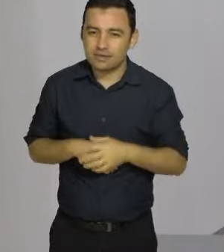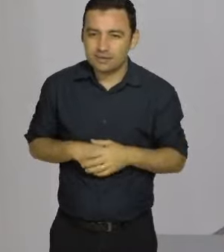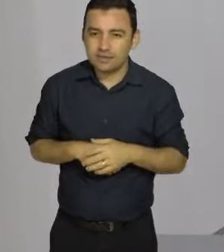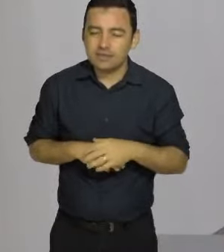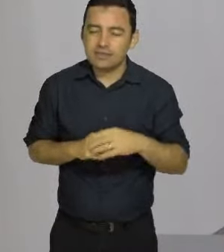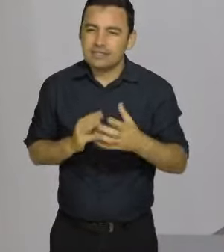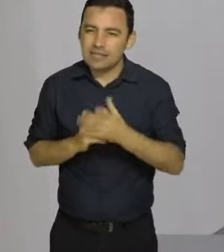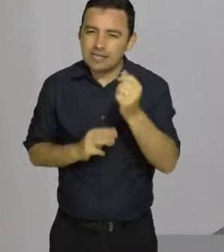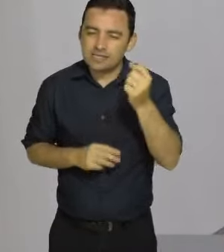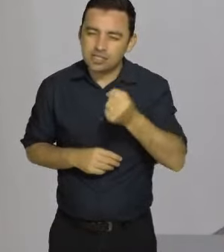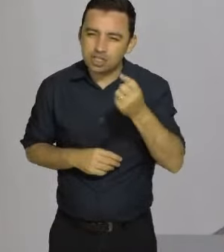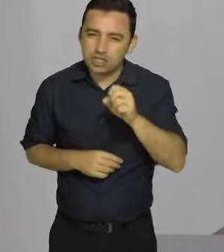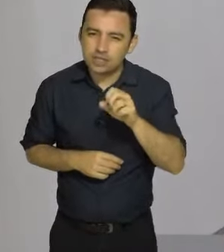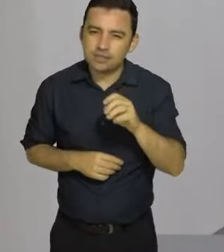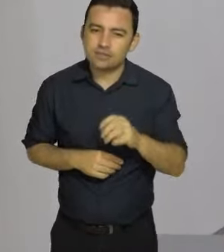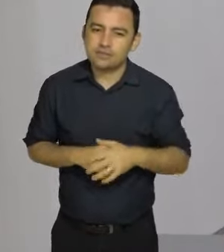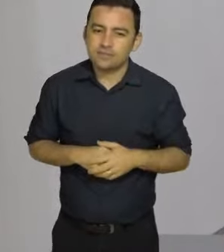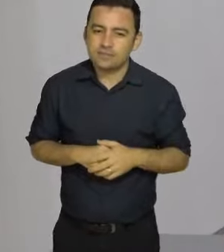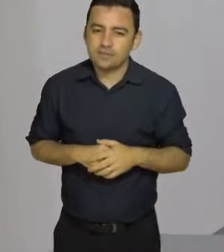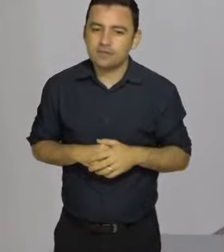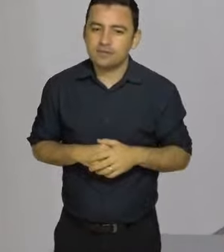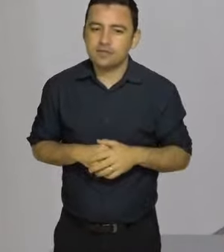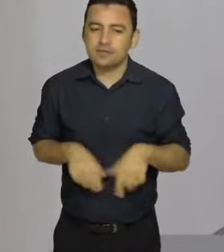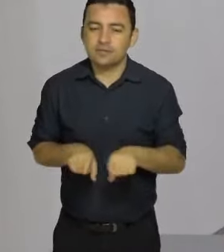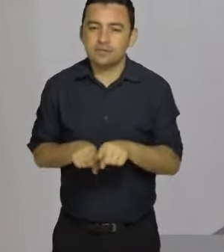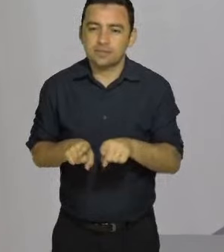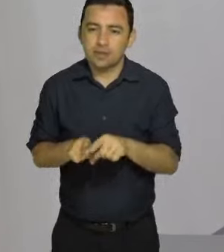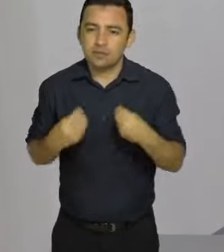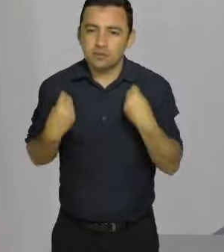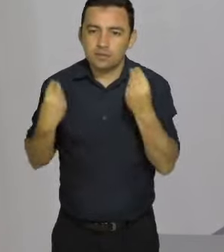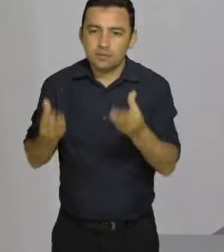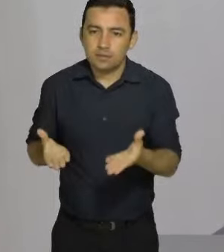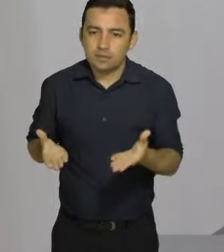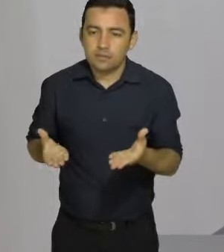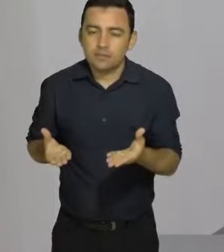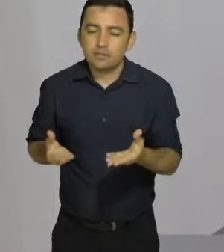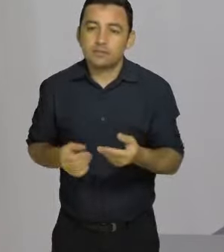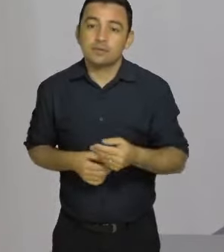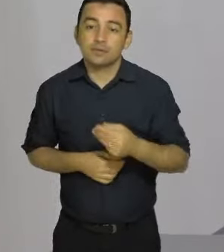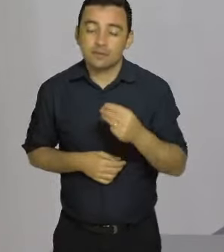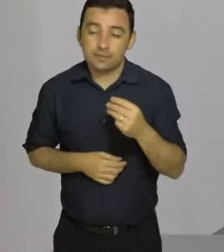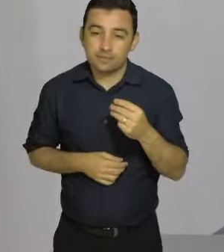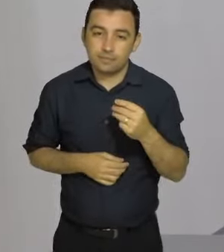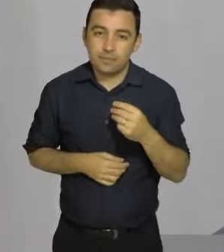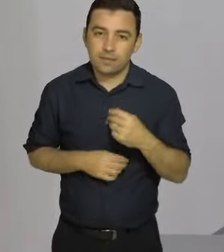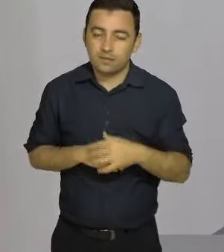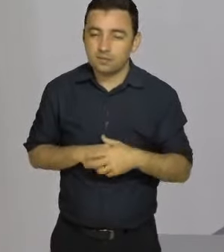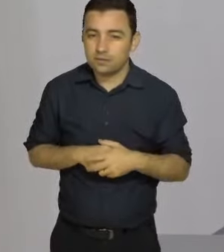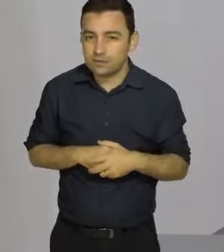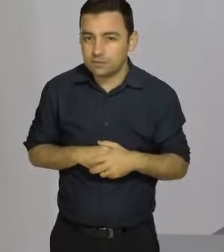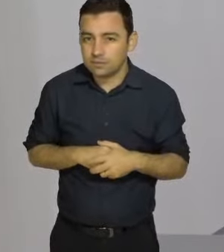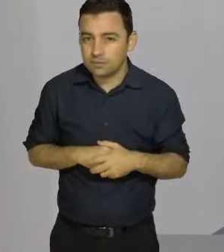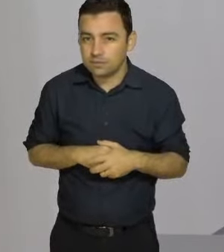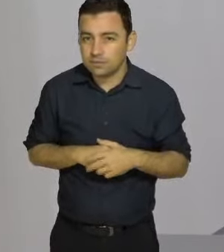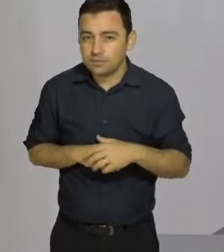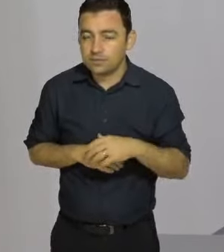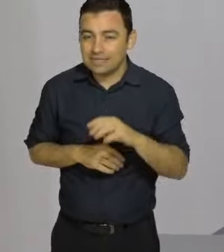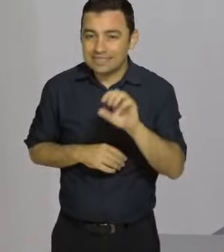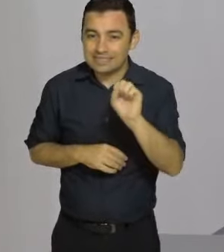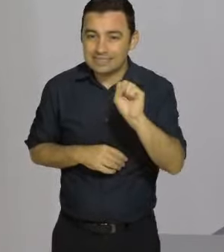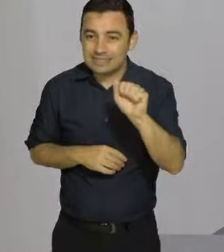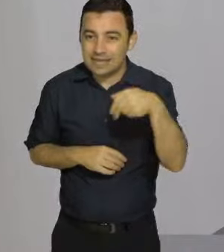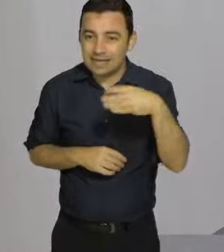estátua de 1 metro. E vão fazer uma doação para o governo de Santa Catarina para ficar lá no nosso gabinete. Santa